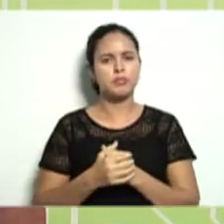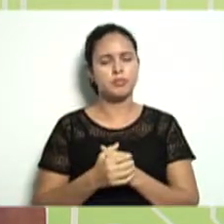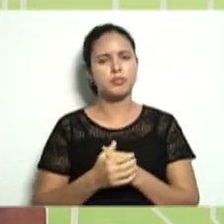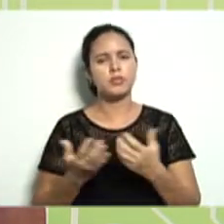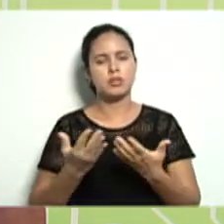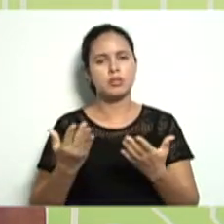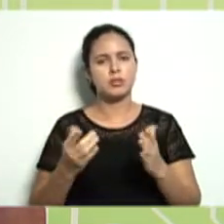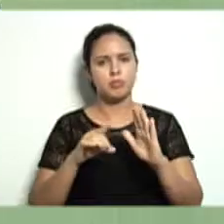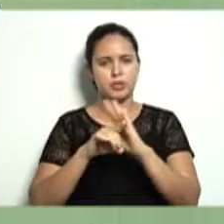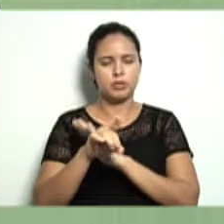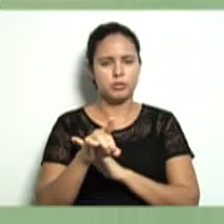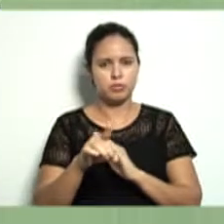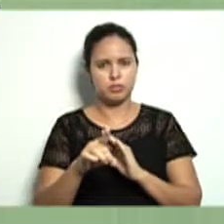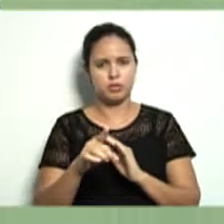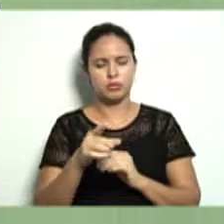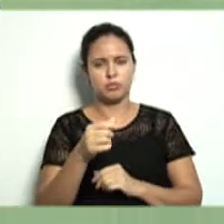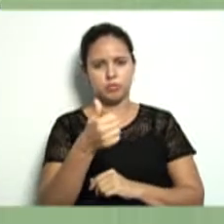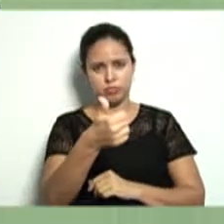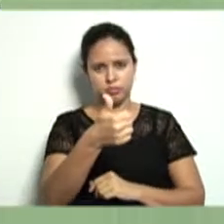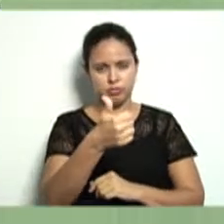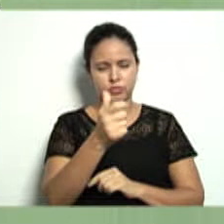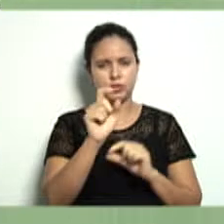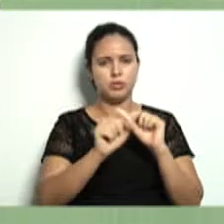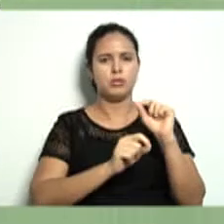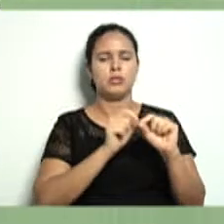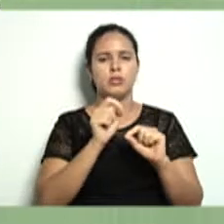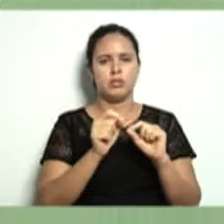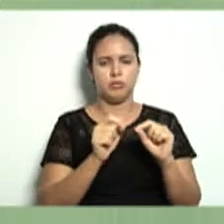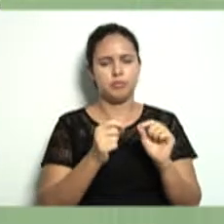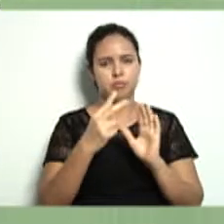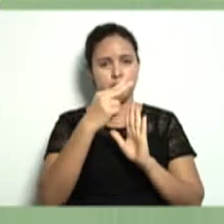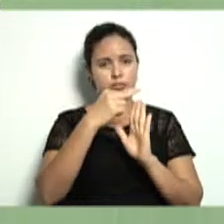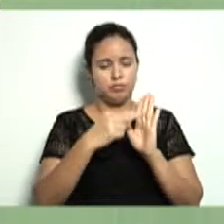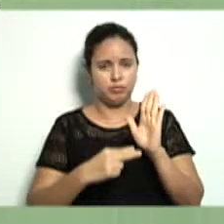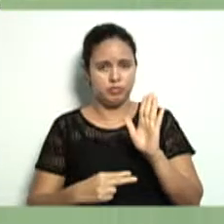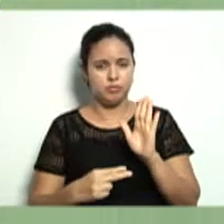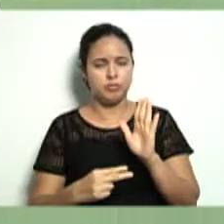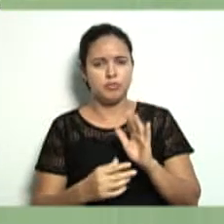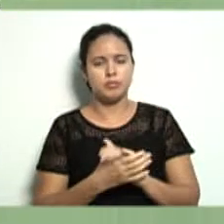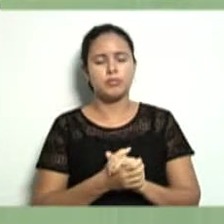para a questão 1, que o enunciado traz assim: